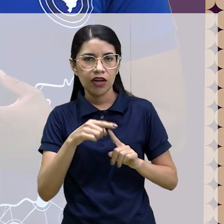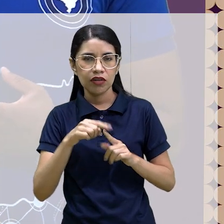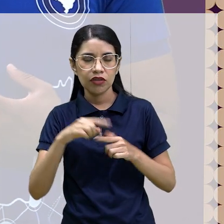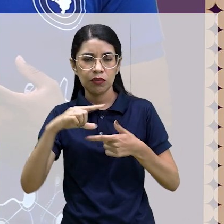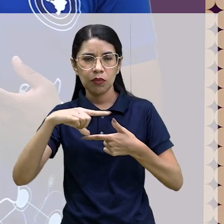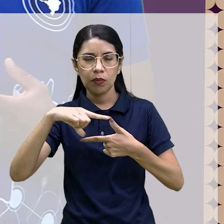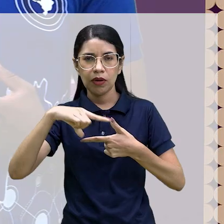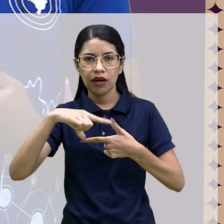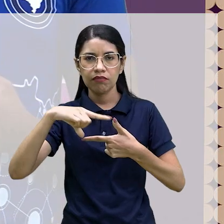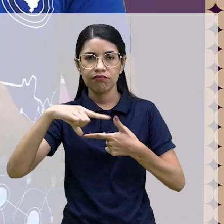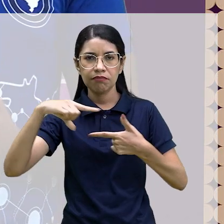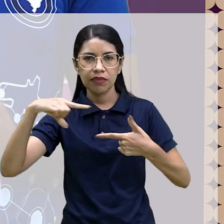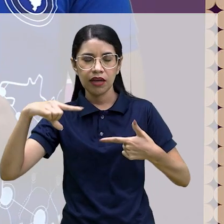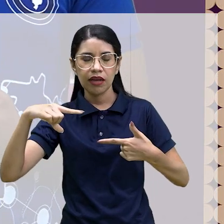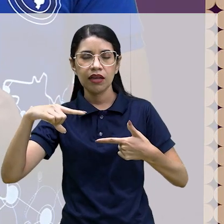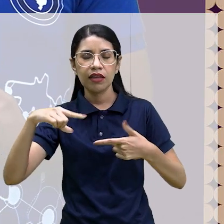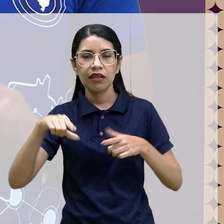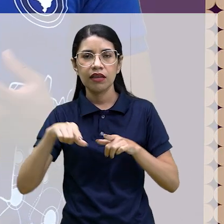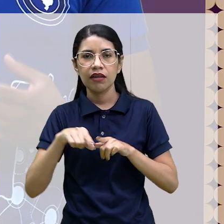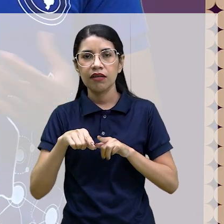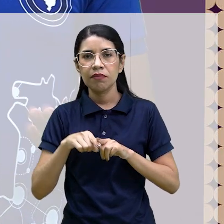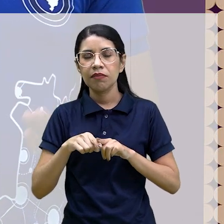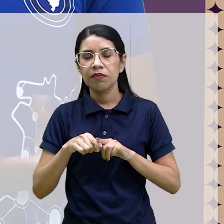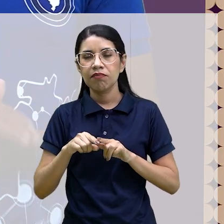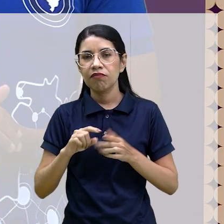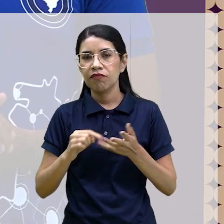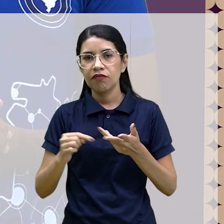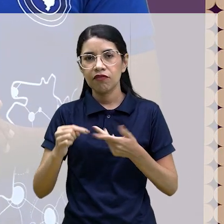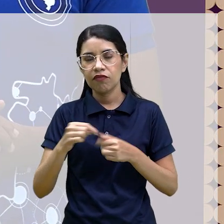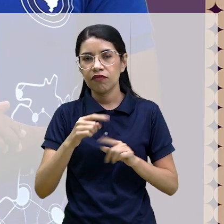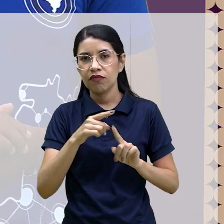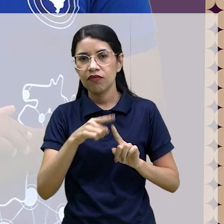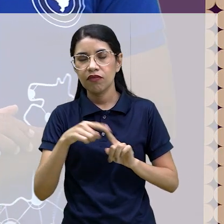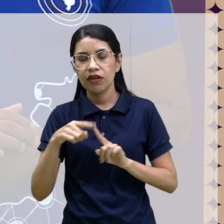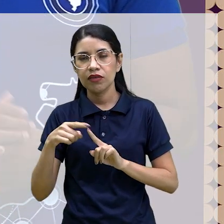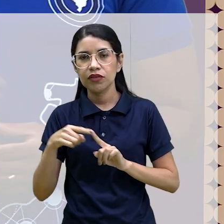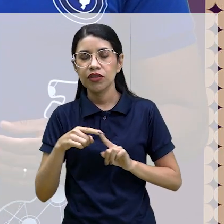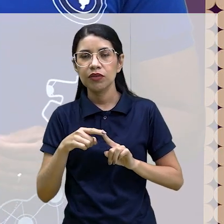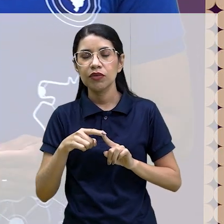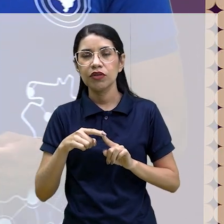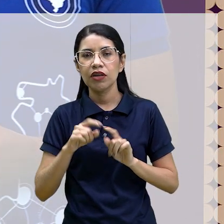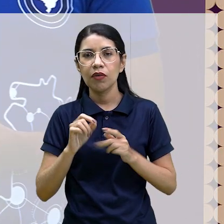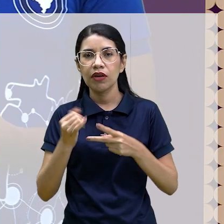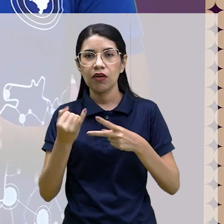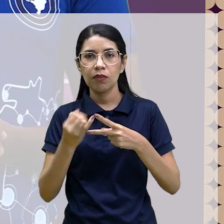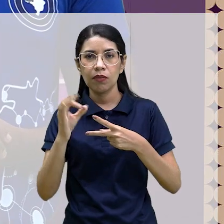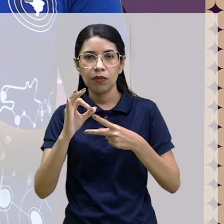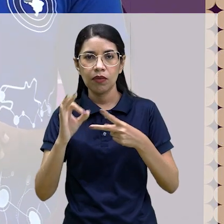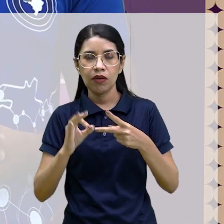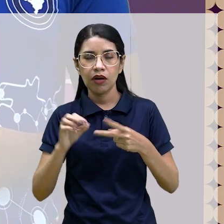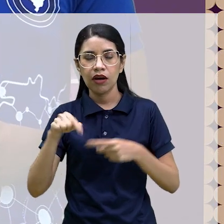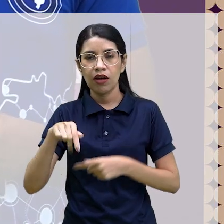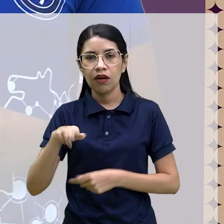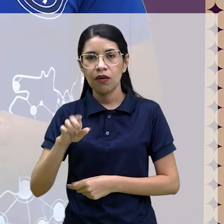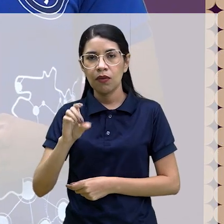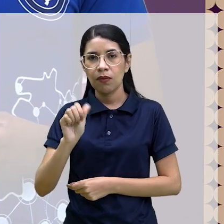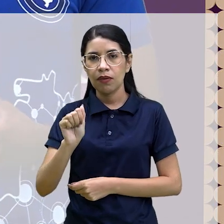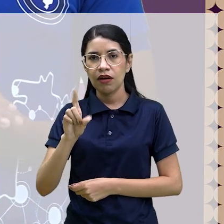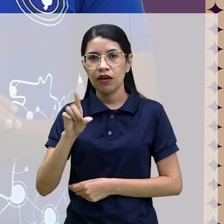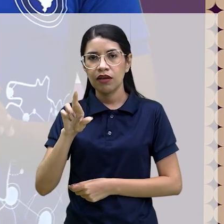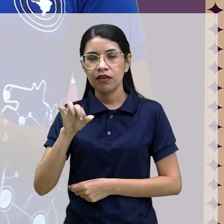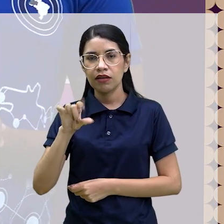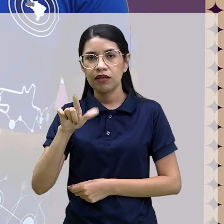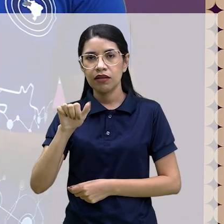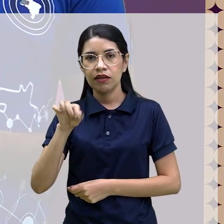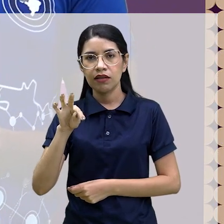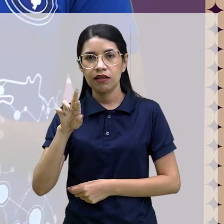o trapézio, o losango, todos esses são polígonos que recebem o nome de quadriláteros, porque